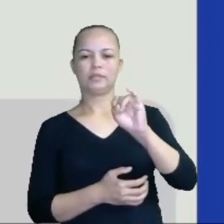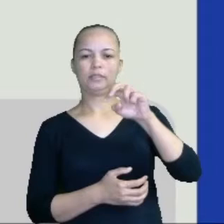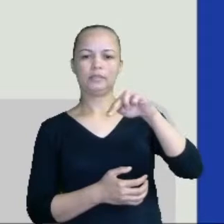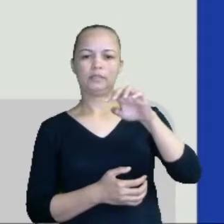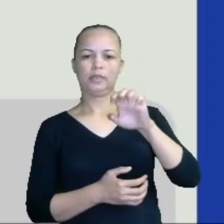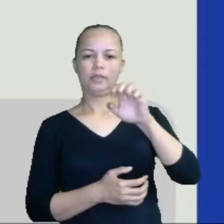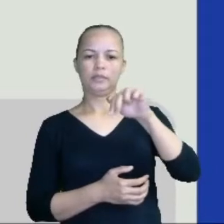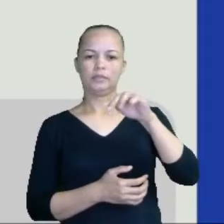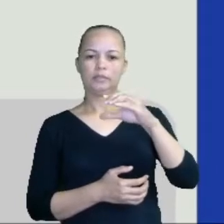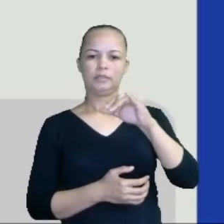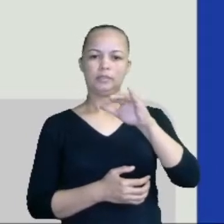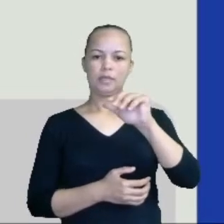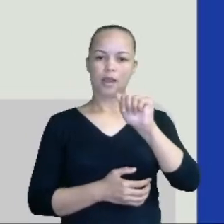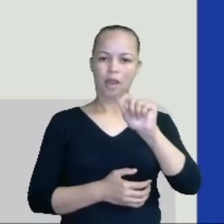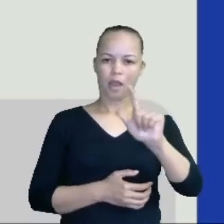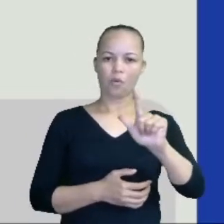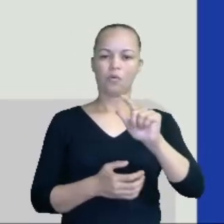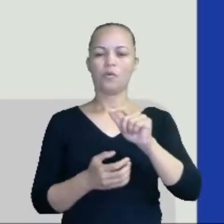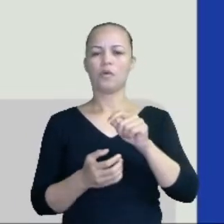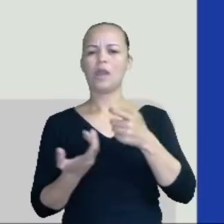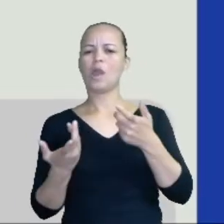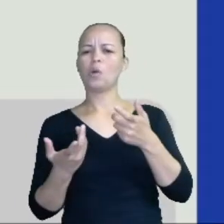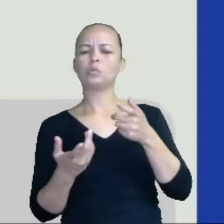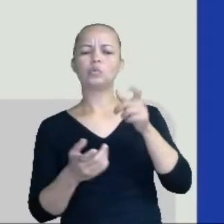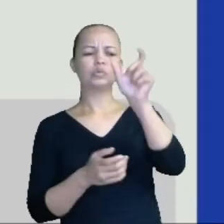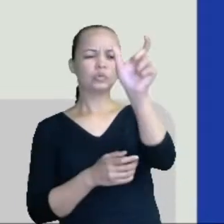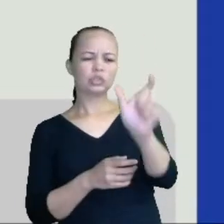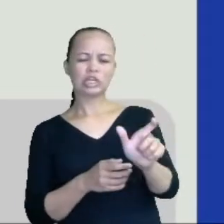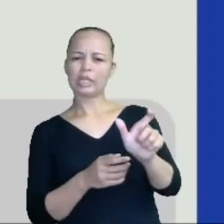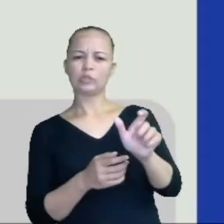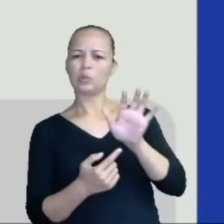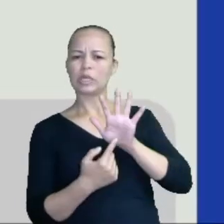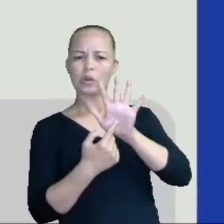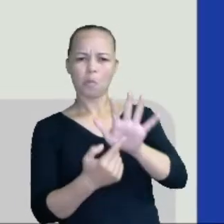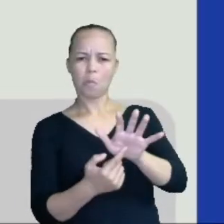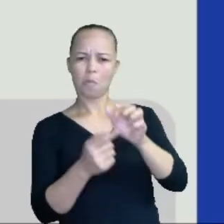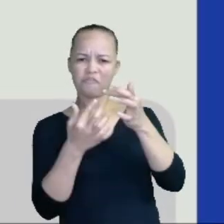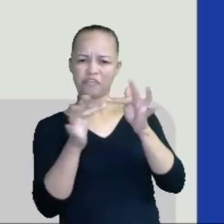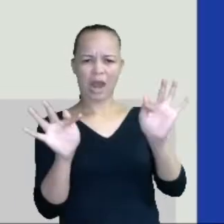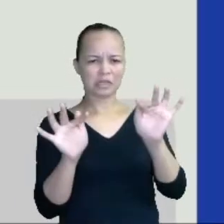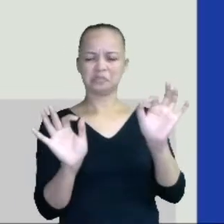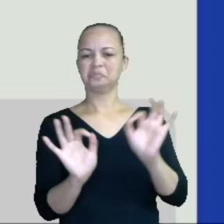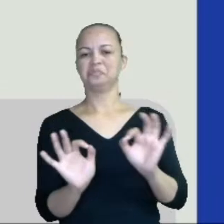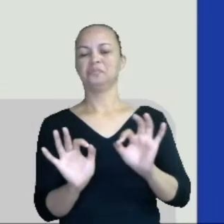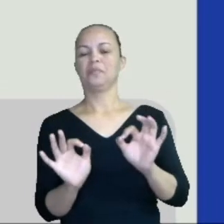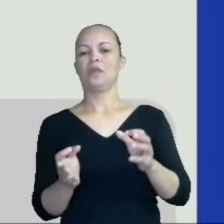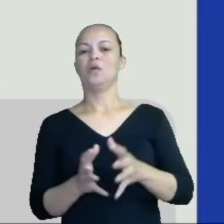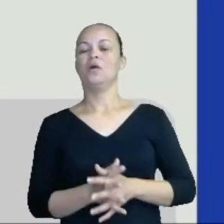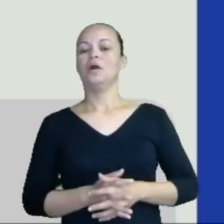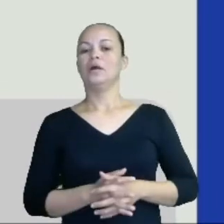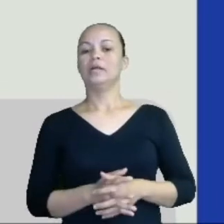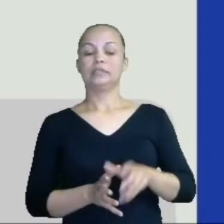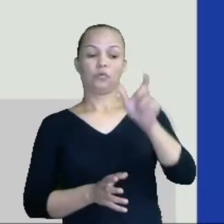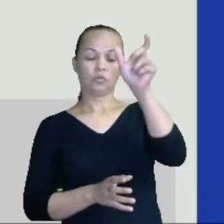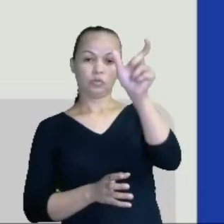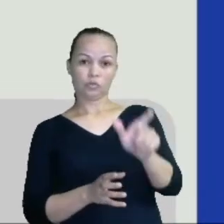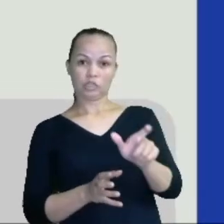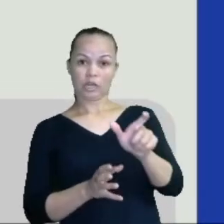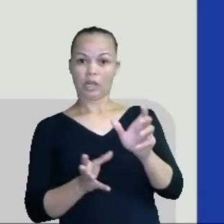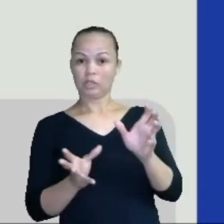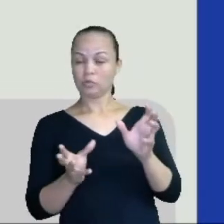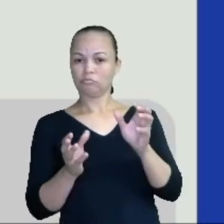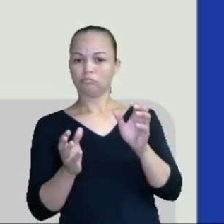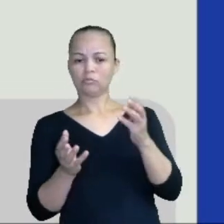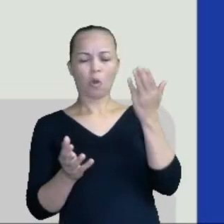ou desinencial é o sujeito que não aparece na frase. O que é que eu estou querendo dizer com isso? Esse sujeito oculto,